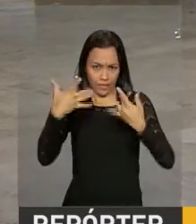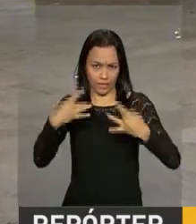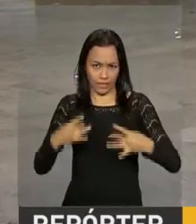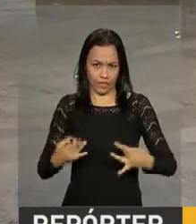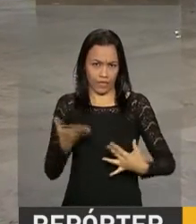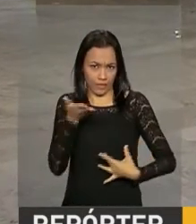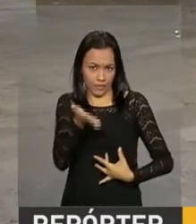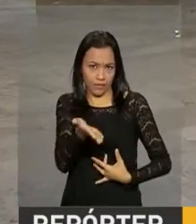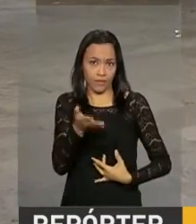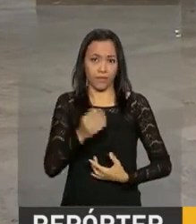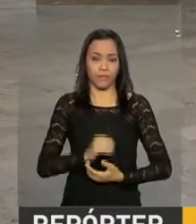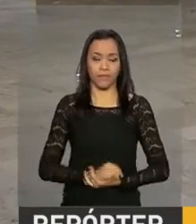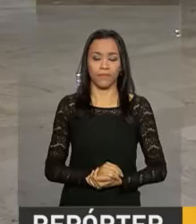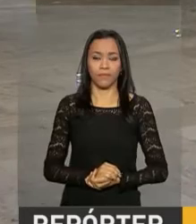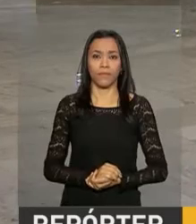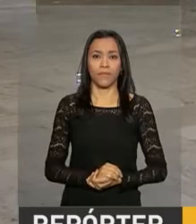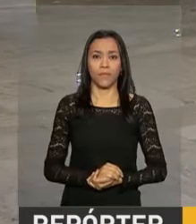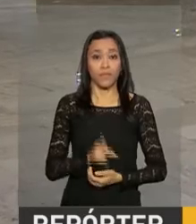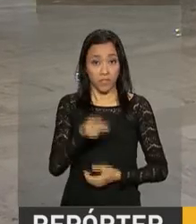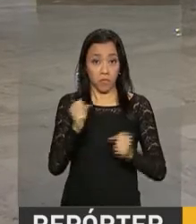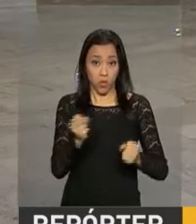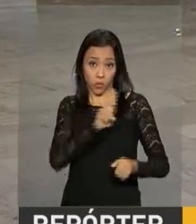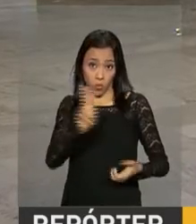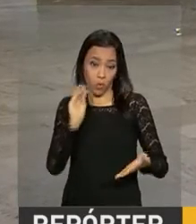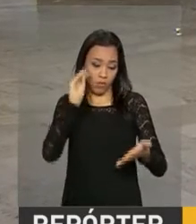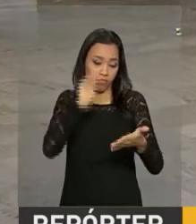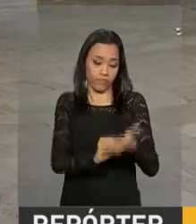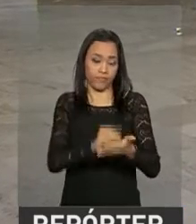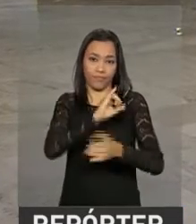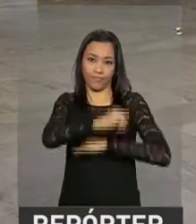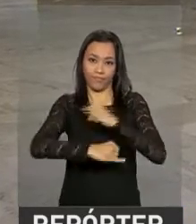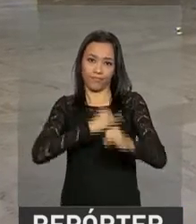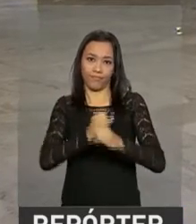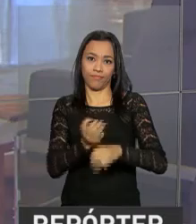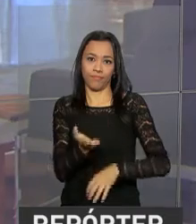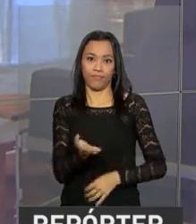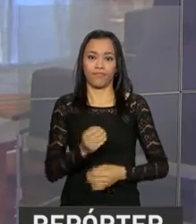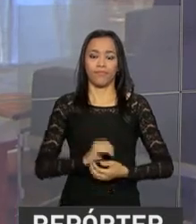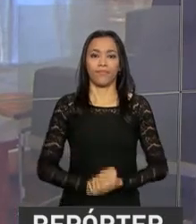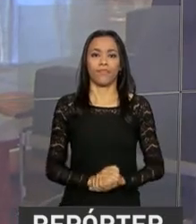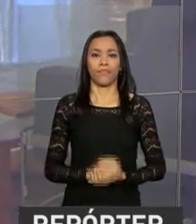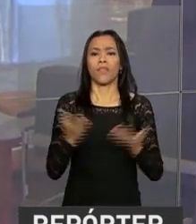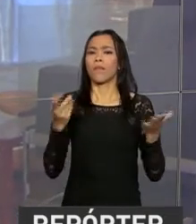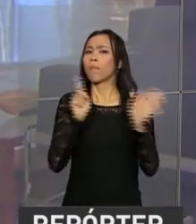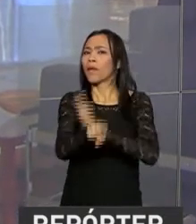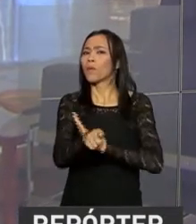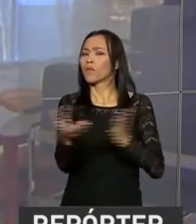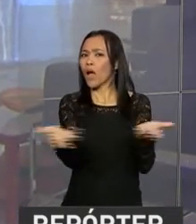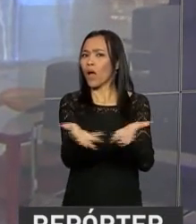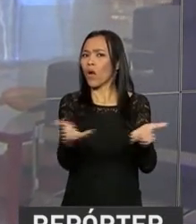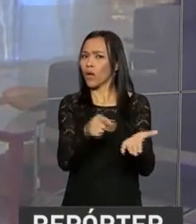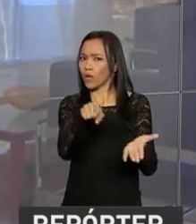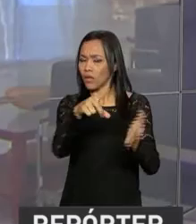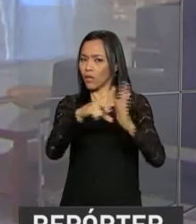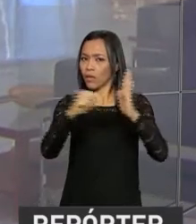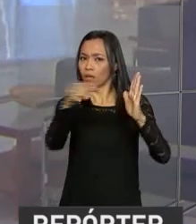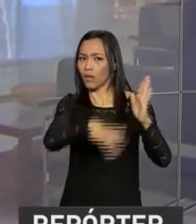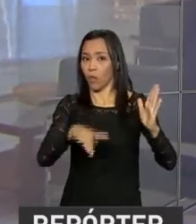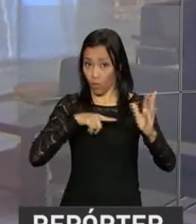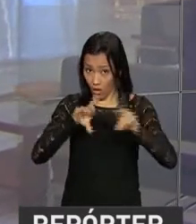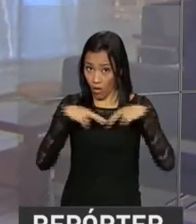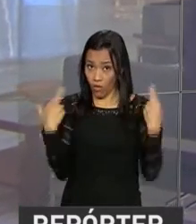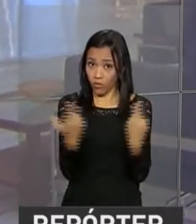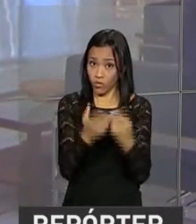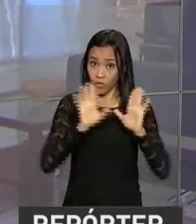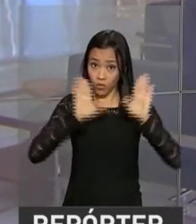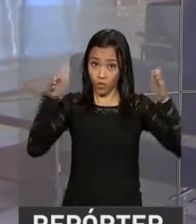pensando.mj.gov.br/adoção, sem o cedilho e sem o tio, e fazer o cadastro no site. Zé Luiz. Agora, João Pedro, está sendo realizada aí no Palácio do Planalto uma reunião do